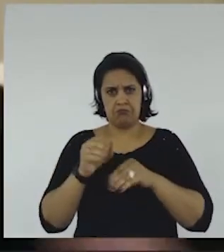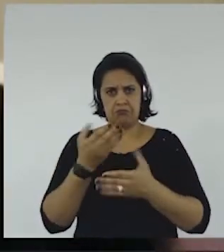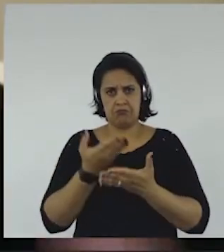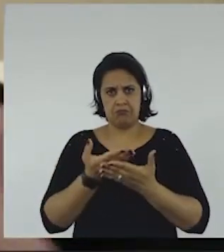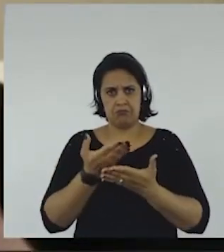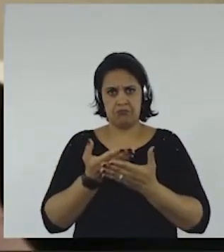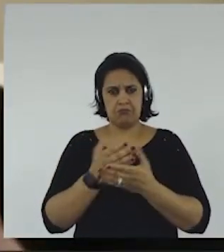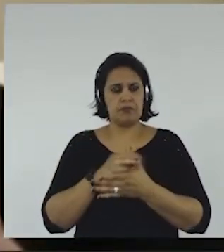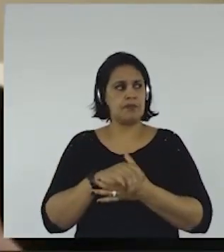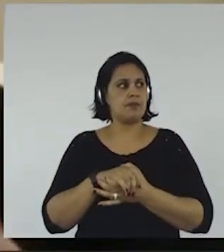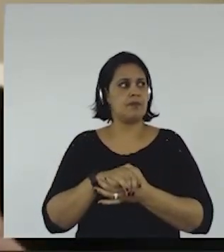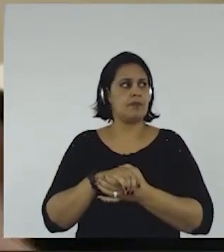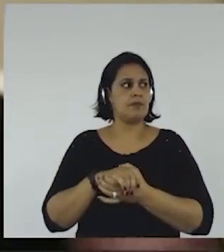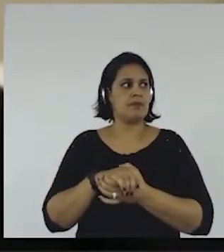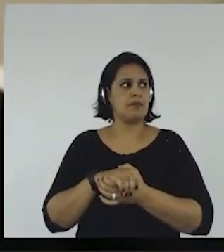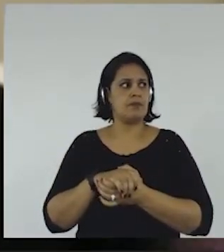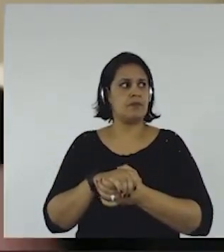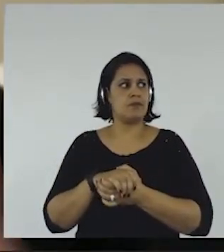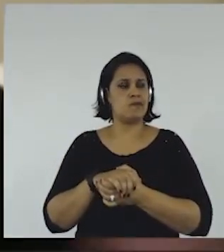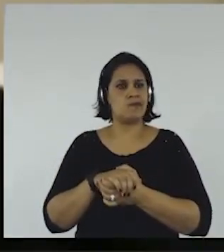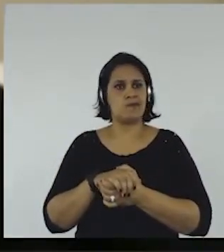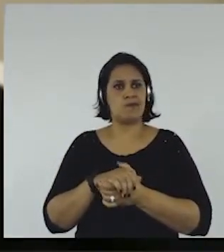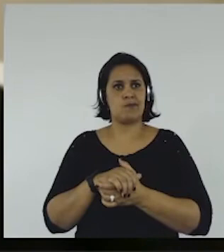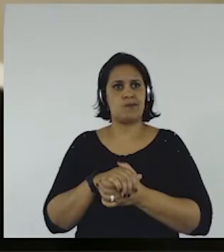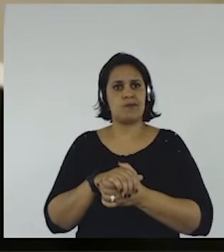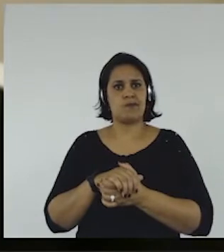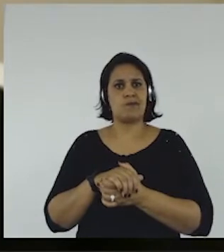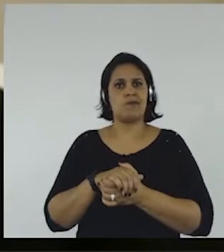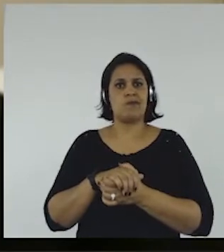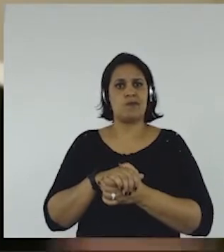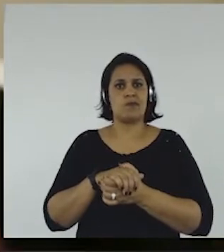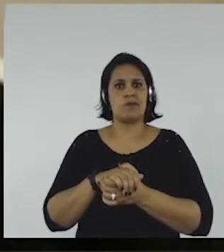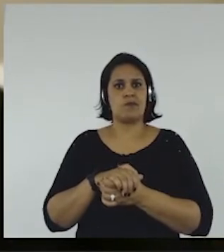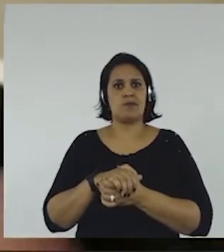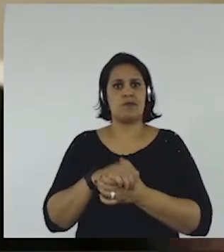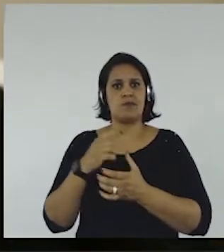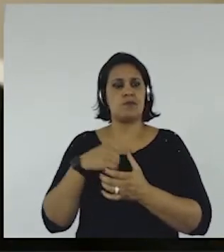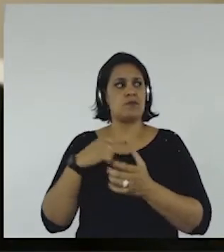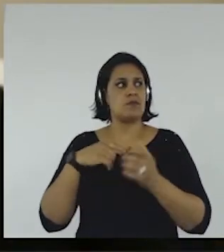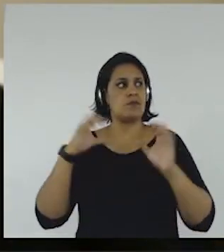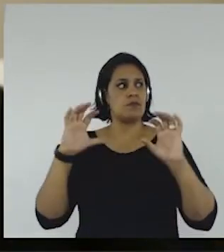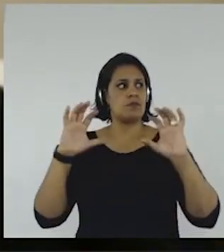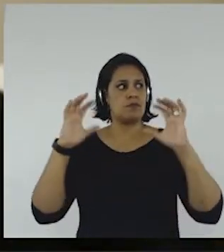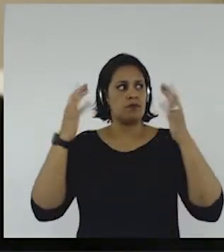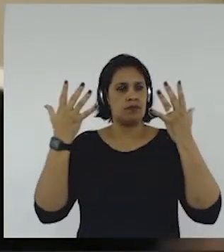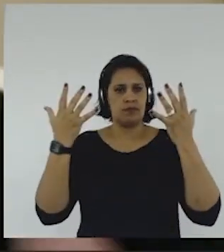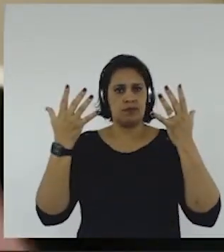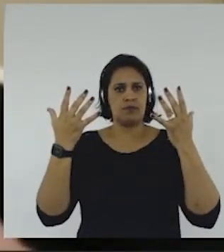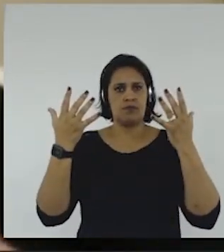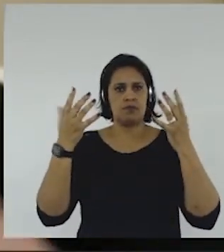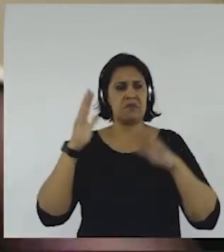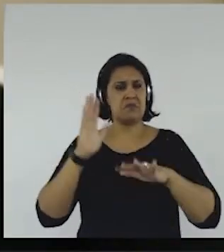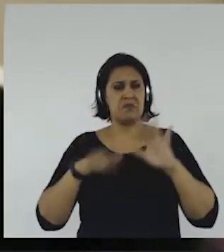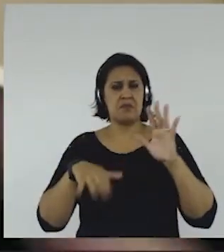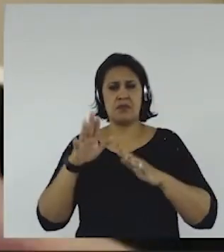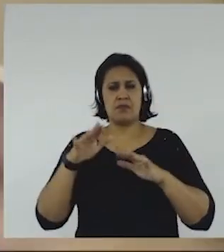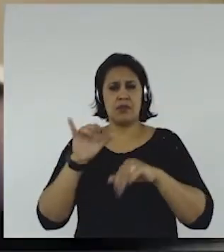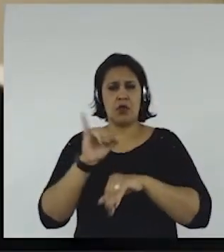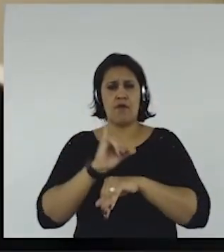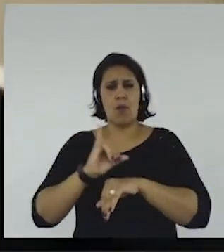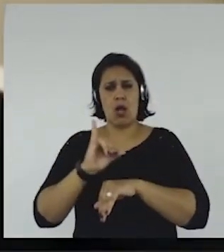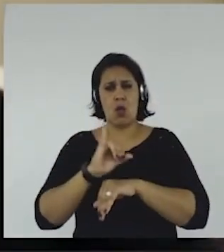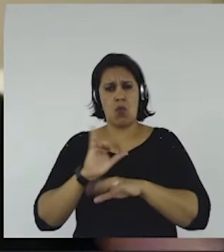mas nas ocasiões, entre um evento ou outro, de maneira bem informal, de modo a não ferir